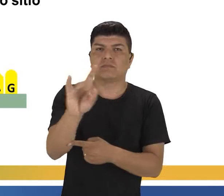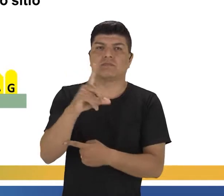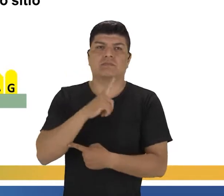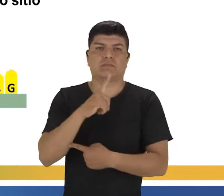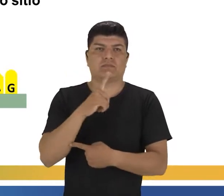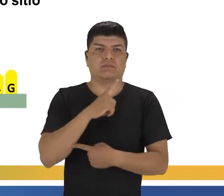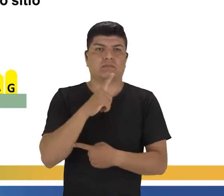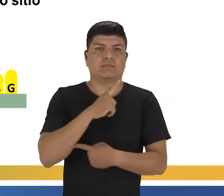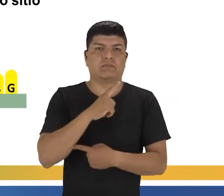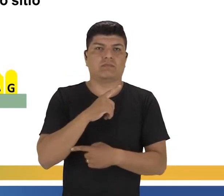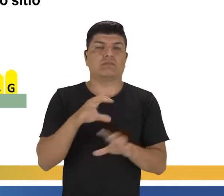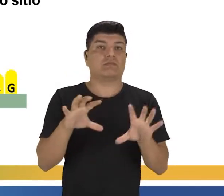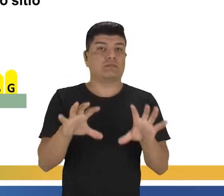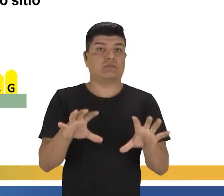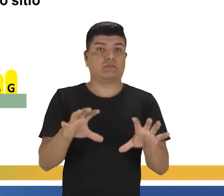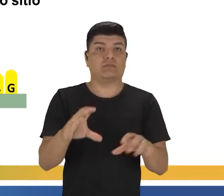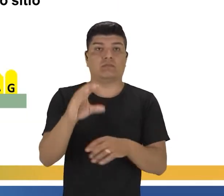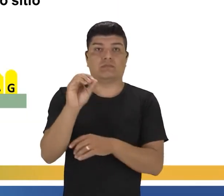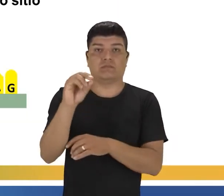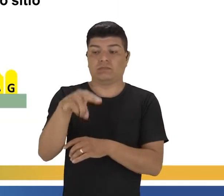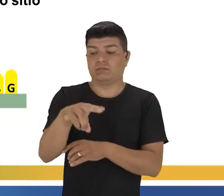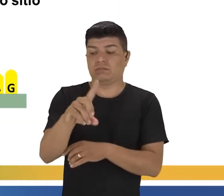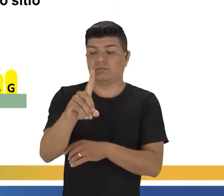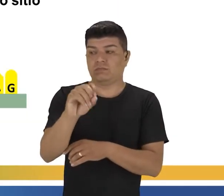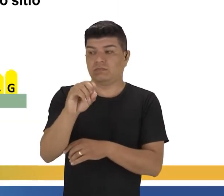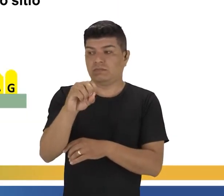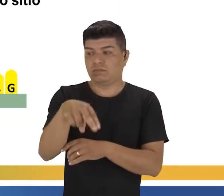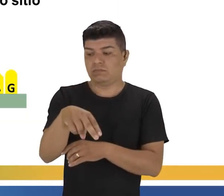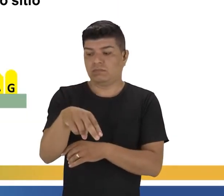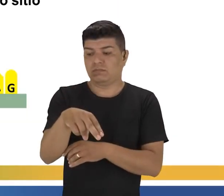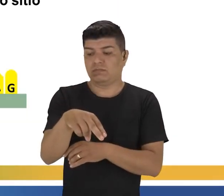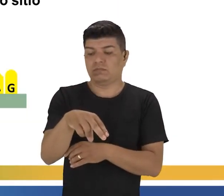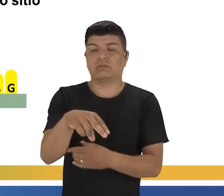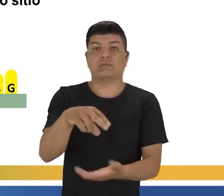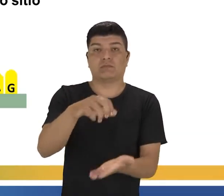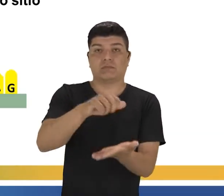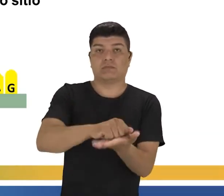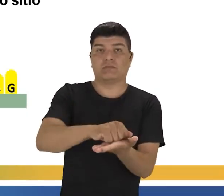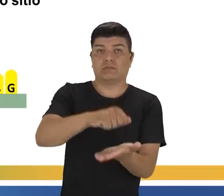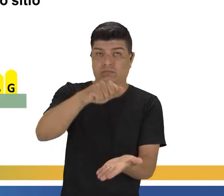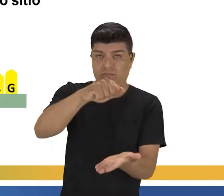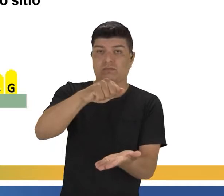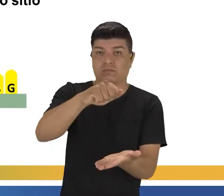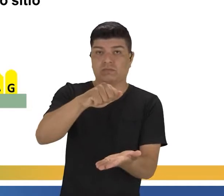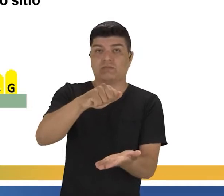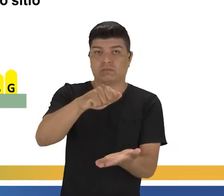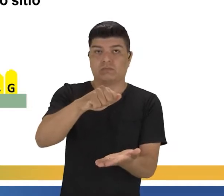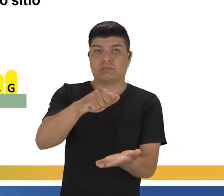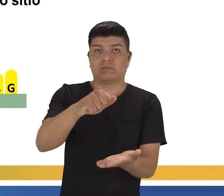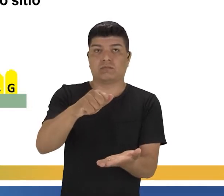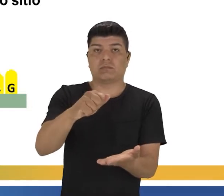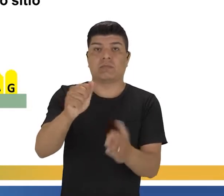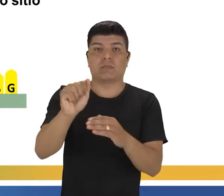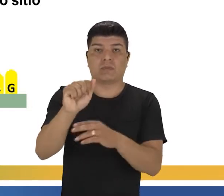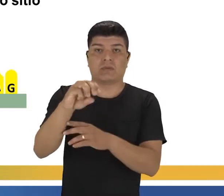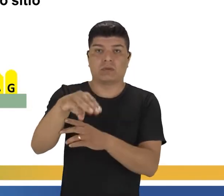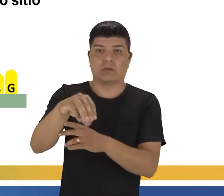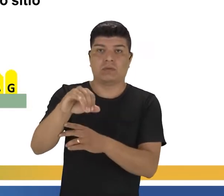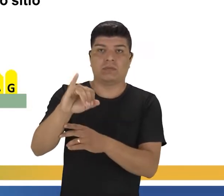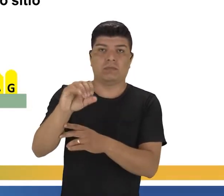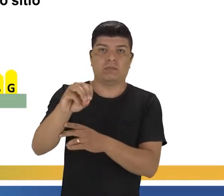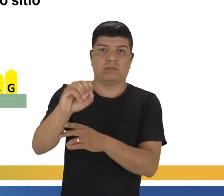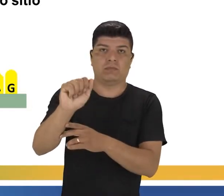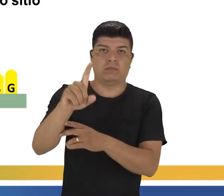ter então um códon, certo? Esse códon ele vai ser correspondente a um aminoácido,